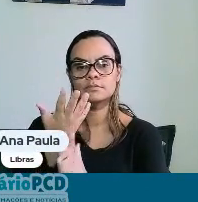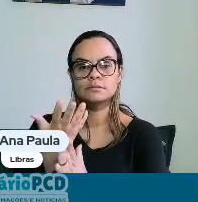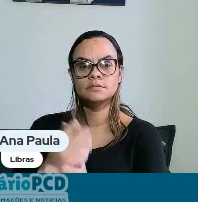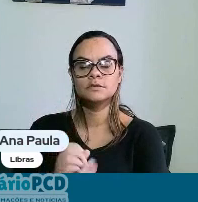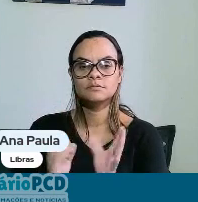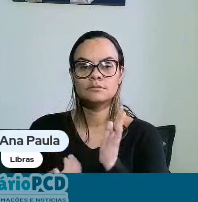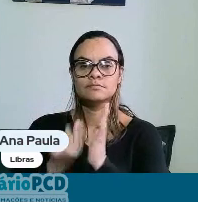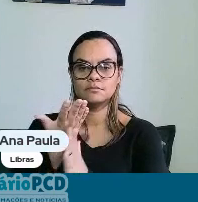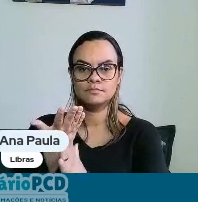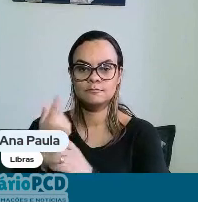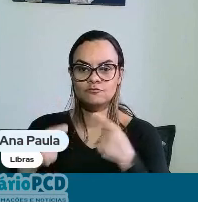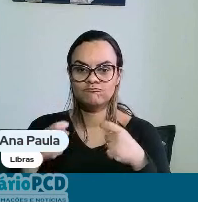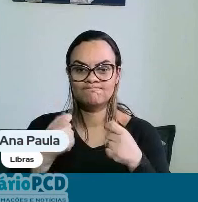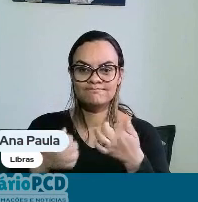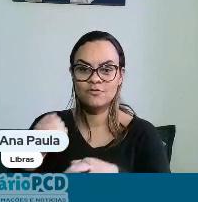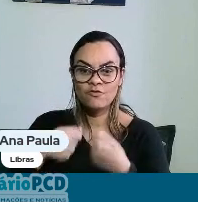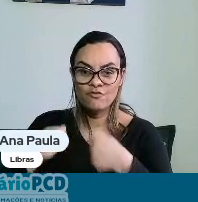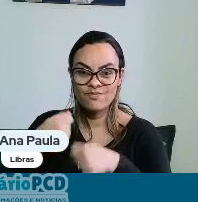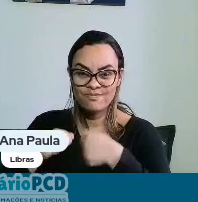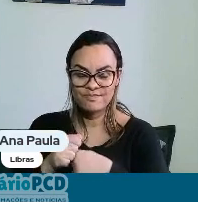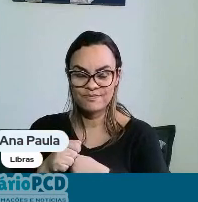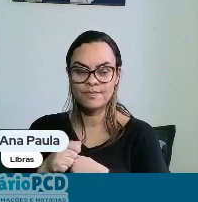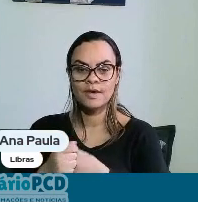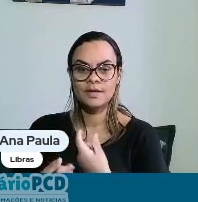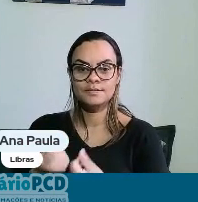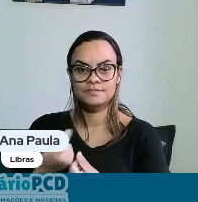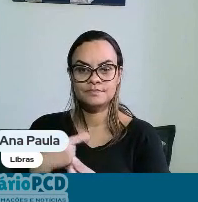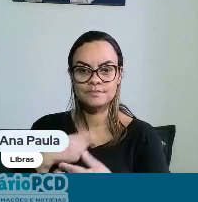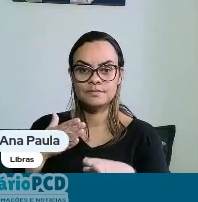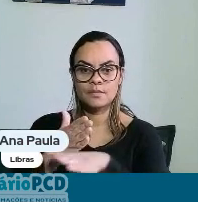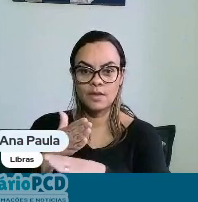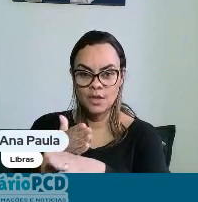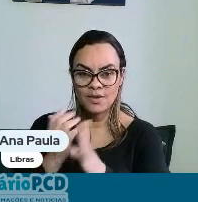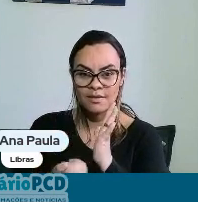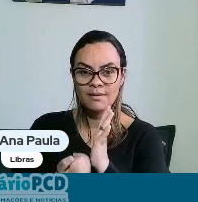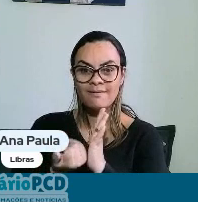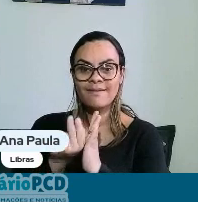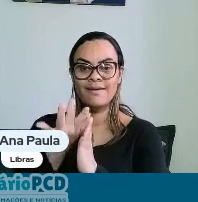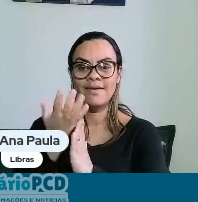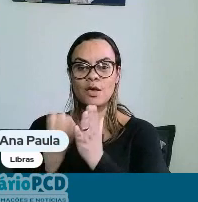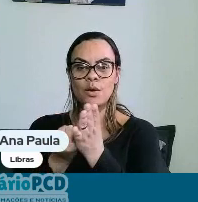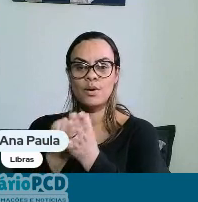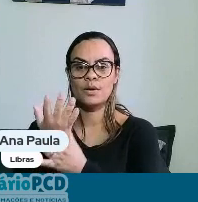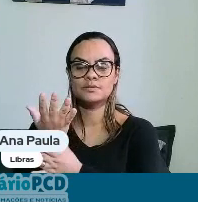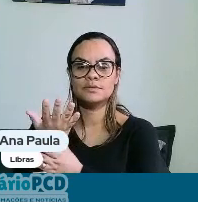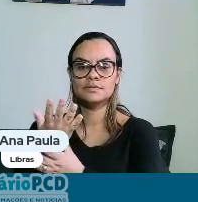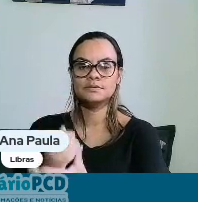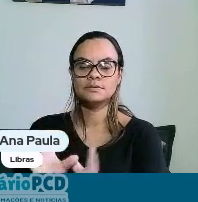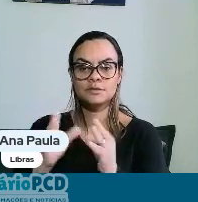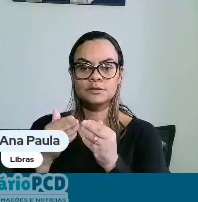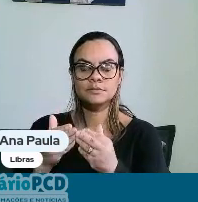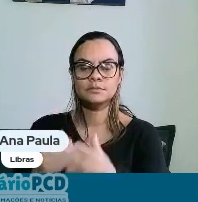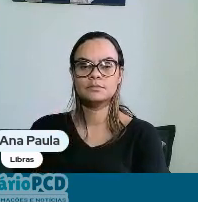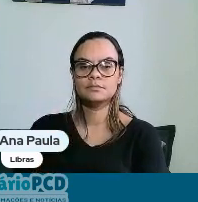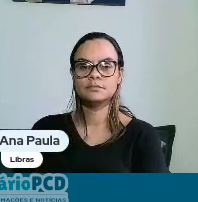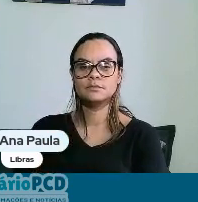evitar a guerra fiscal. Né? Eu mesmo participei daquele grupo que